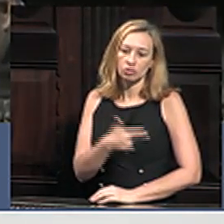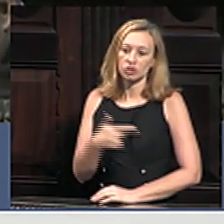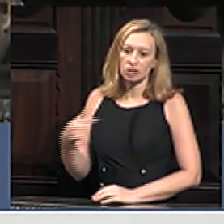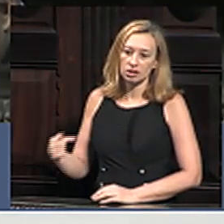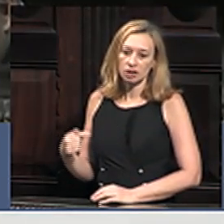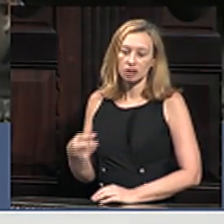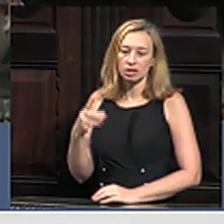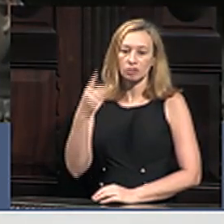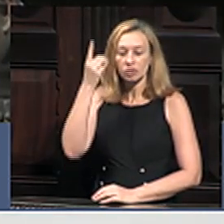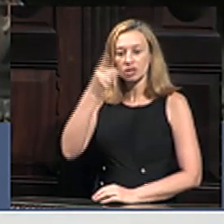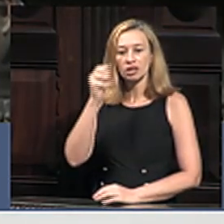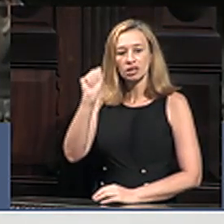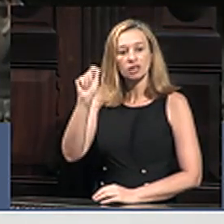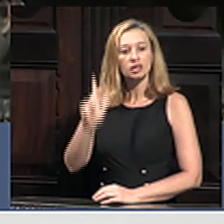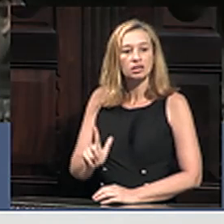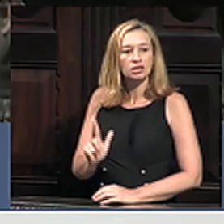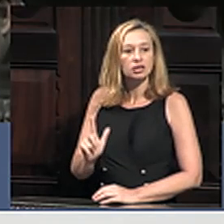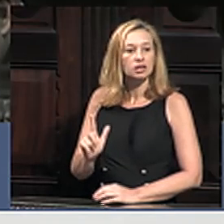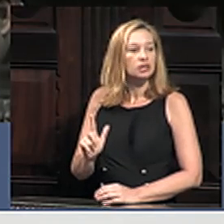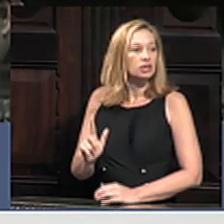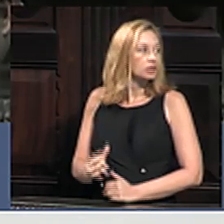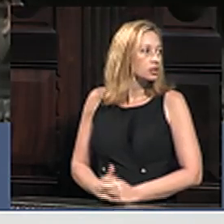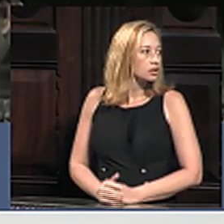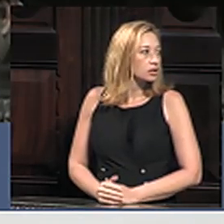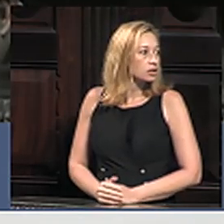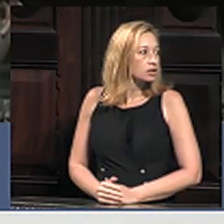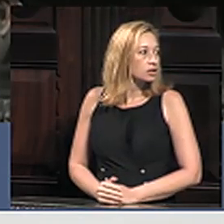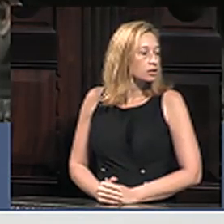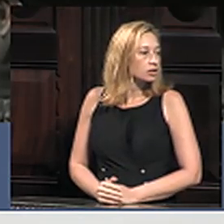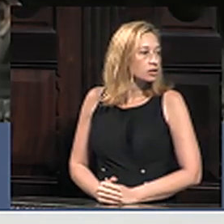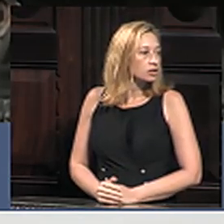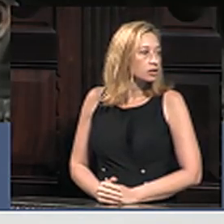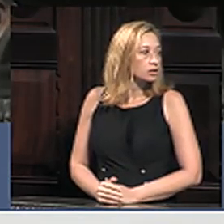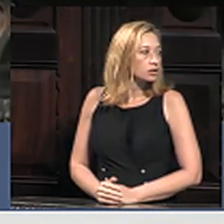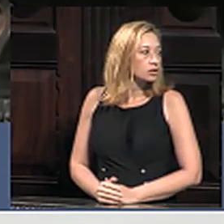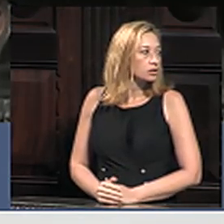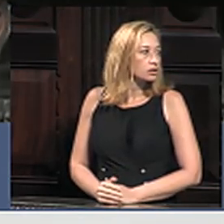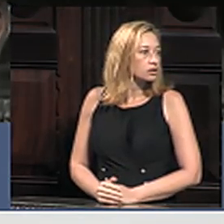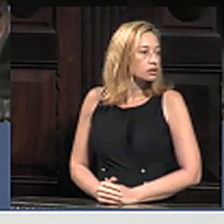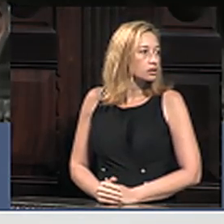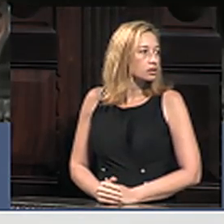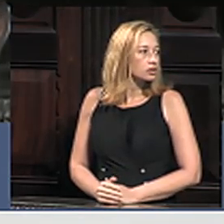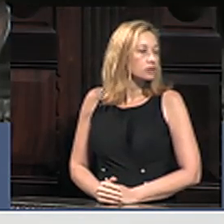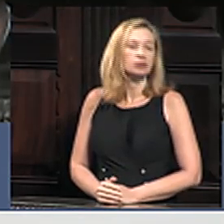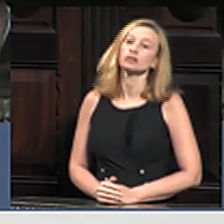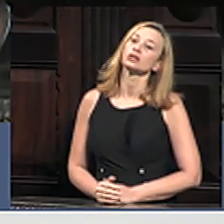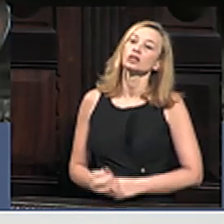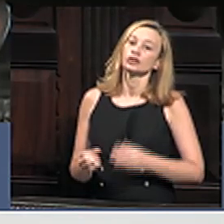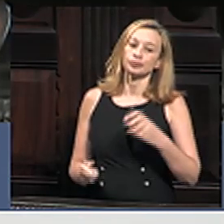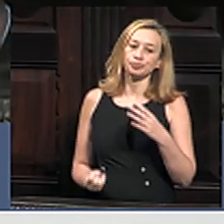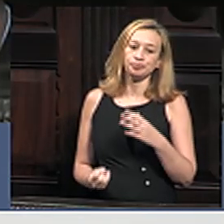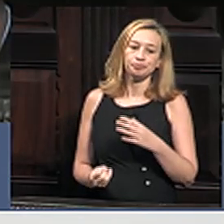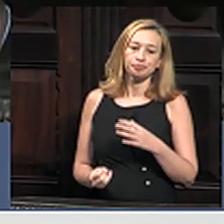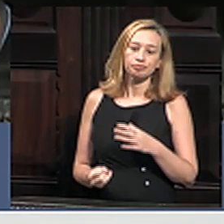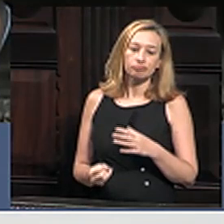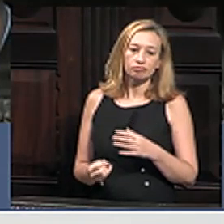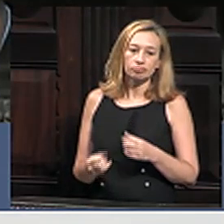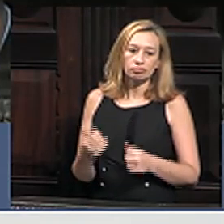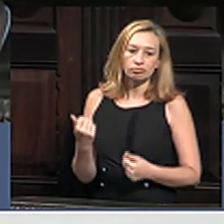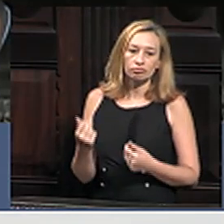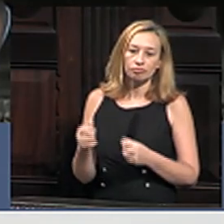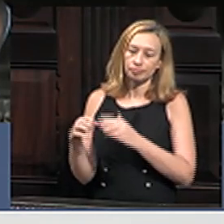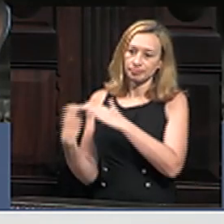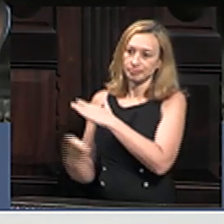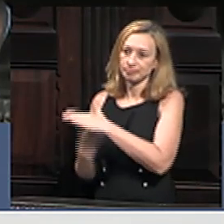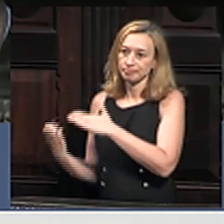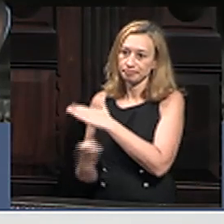Siciliano, que autoriza o Poder Executivo a celebrar convênios com empresas de manutenção automotiva para os fins que